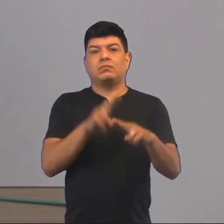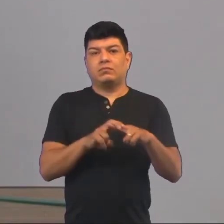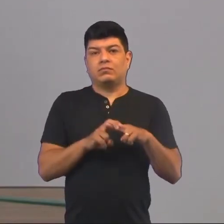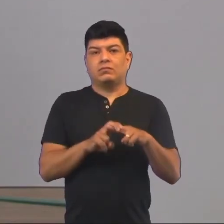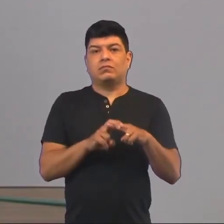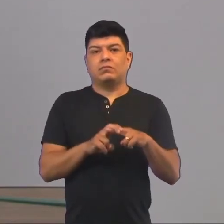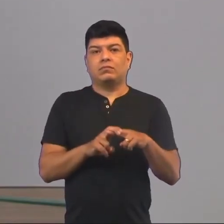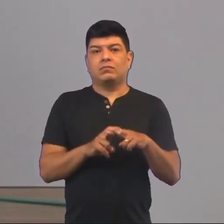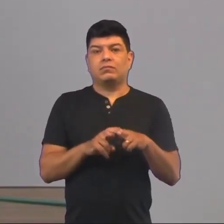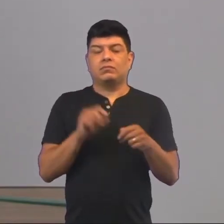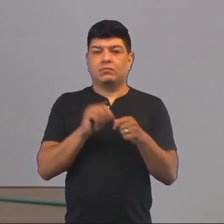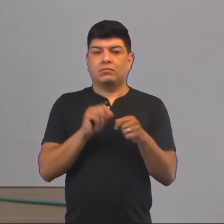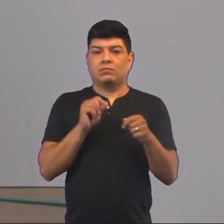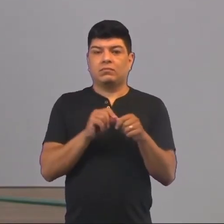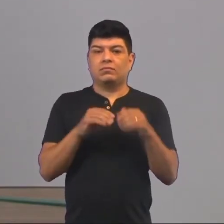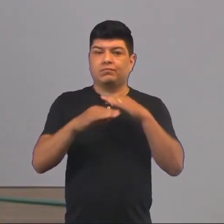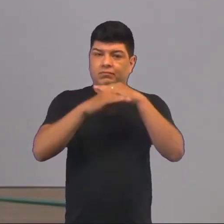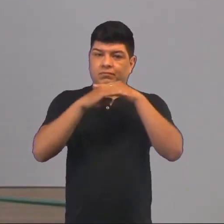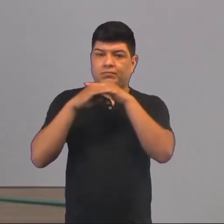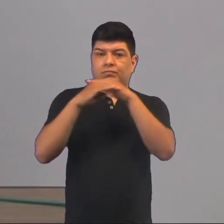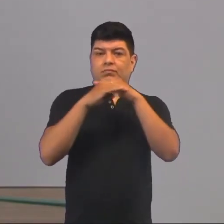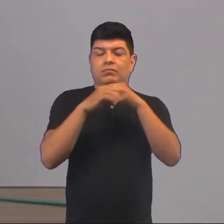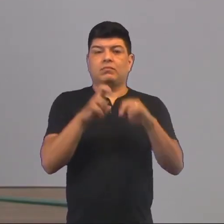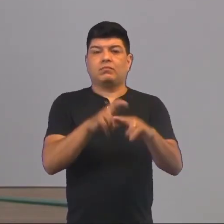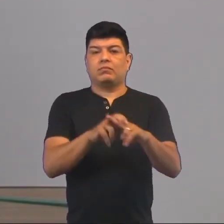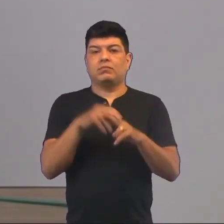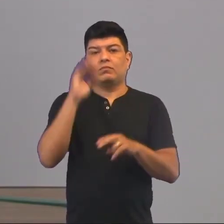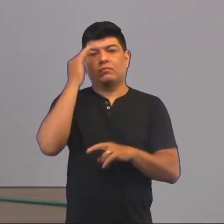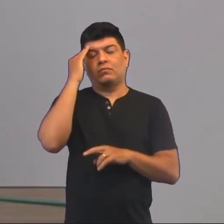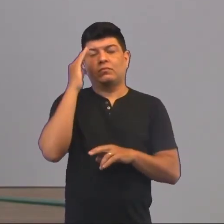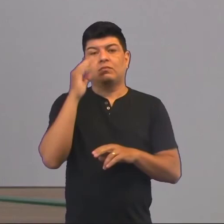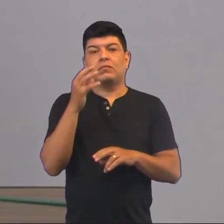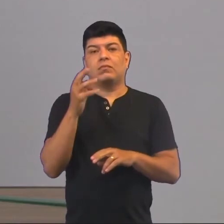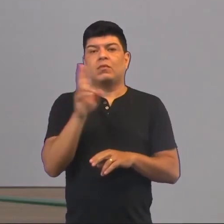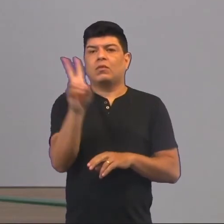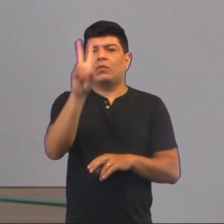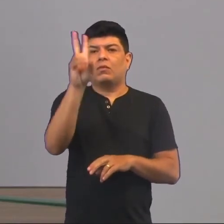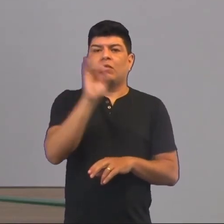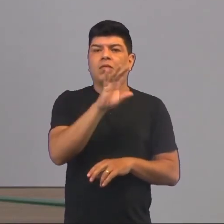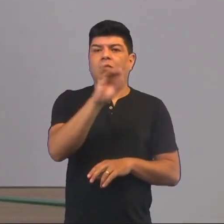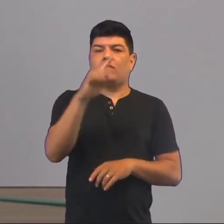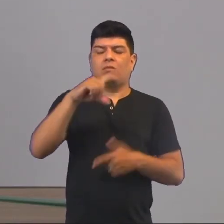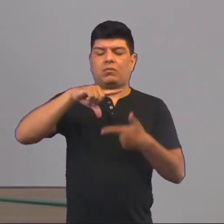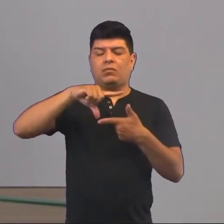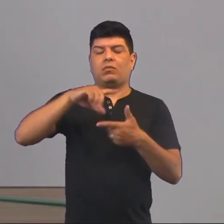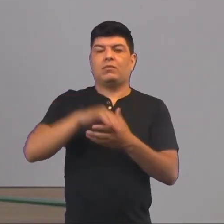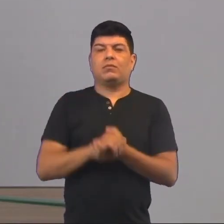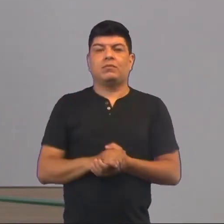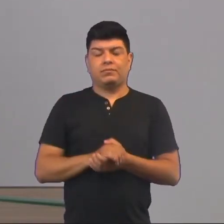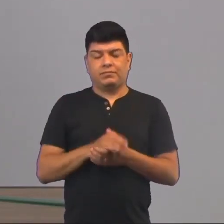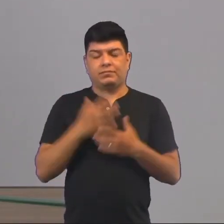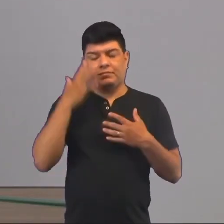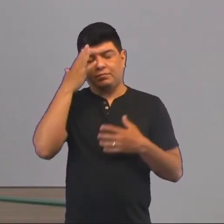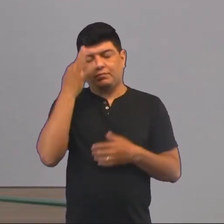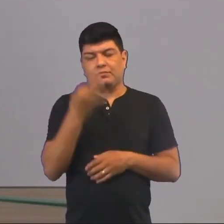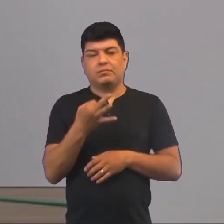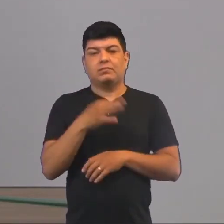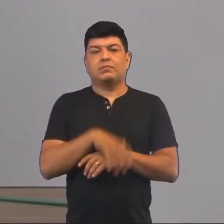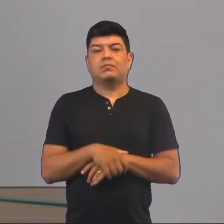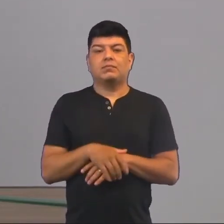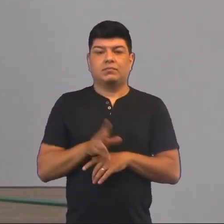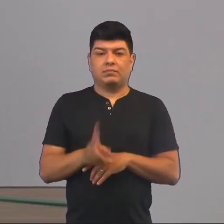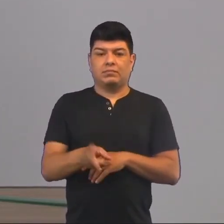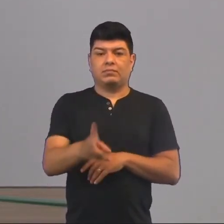eu vou ter que fazer na mesma proporção. Então, eu tenho que entender quanto vale cada quadradinho desse, certo?